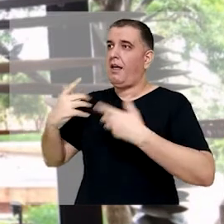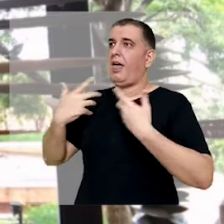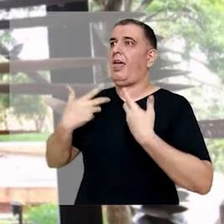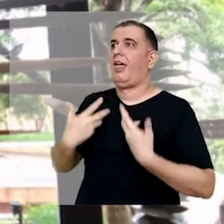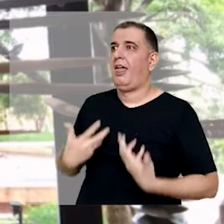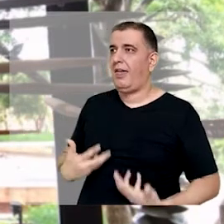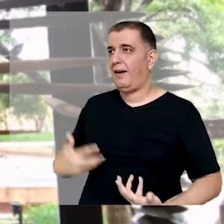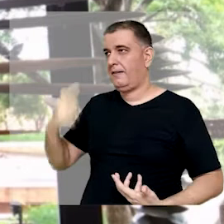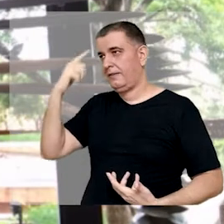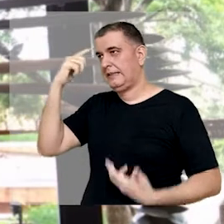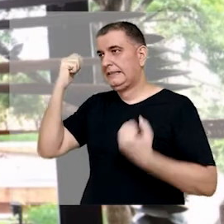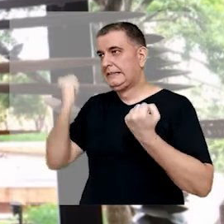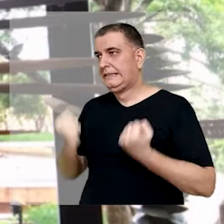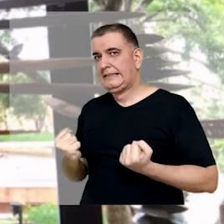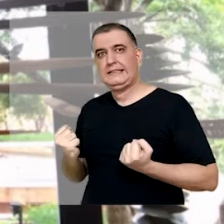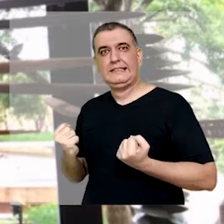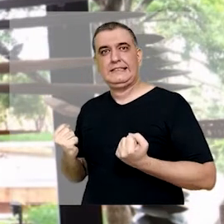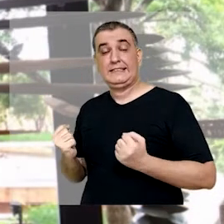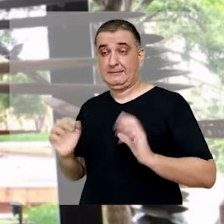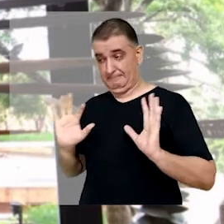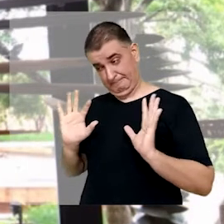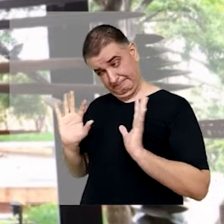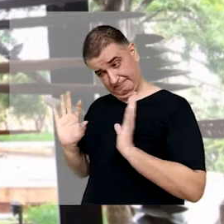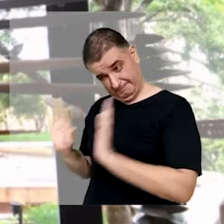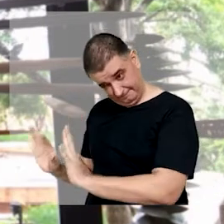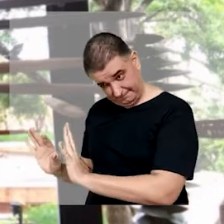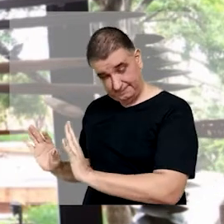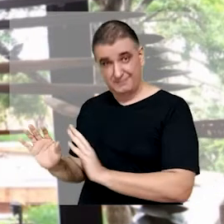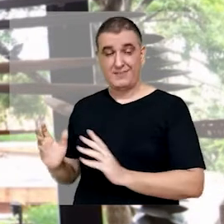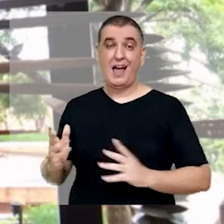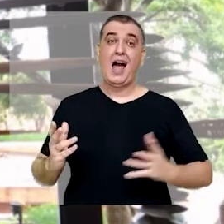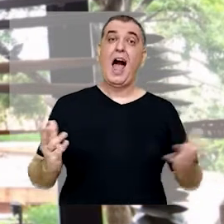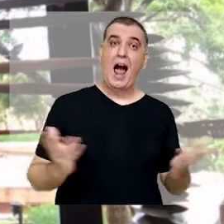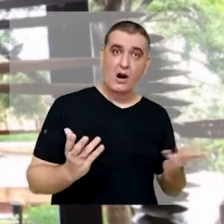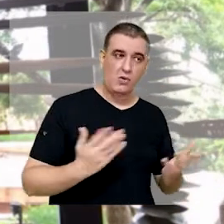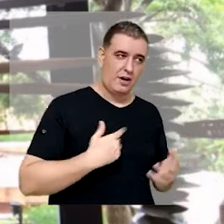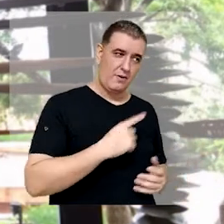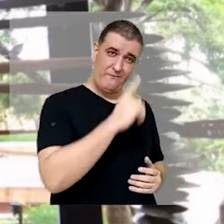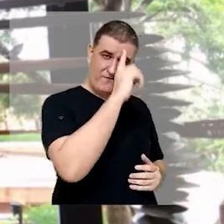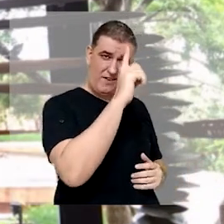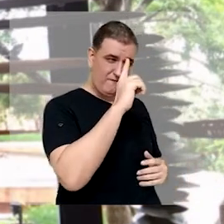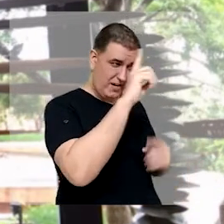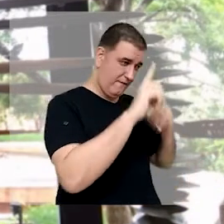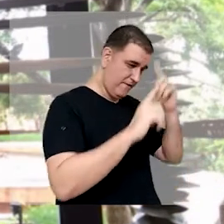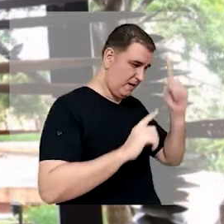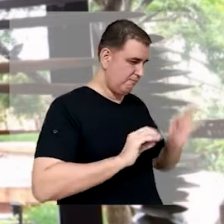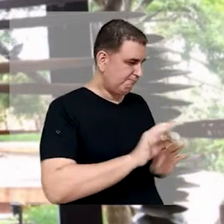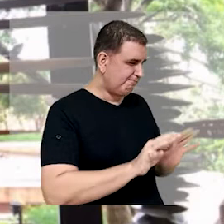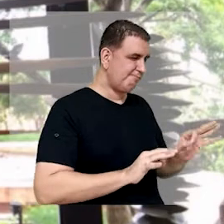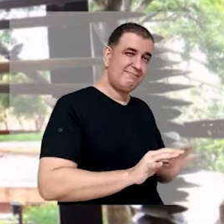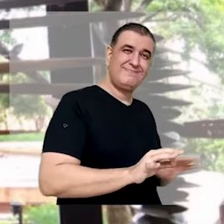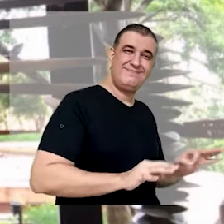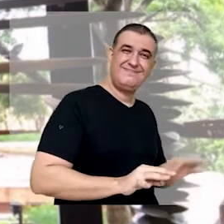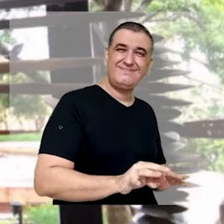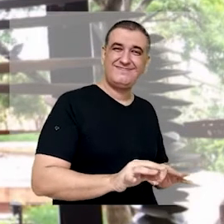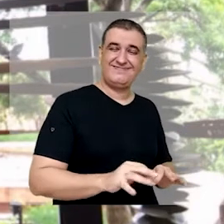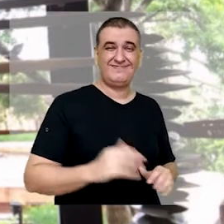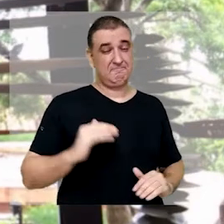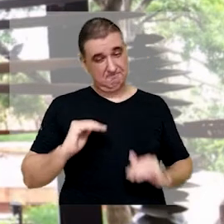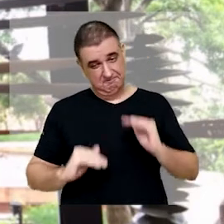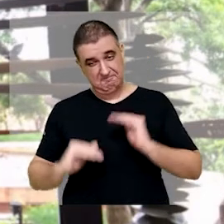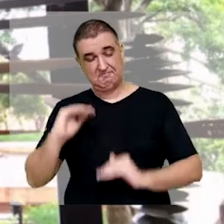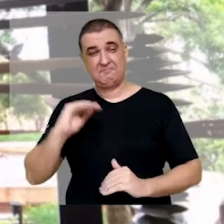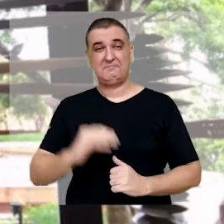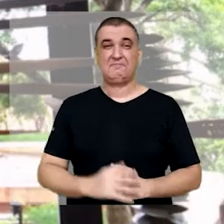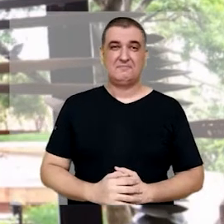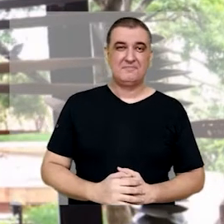tinham, e eu vi que não, agora eu preciso focar um pouco mais, mas tem esse vai e vem, não é? Mas o que eu